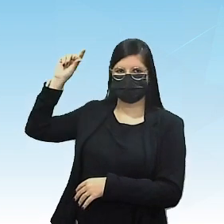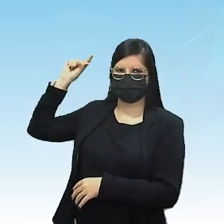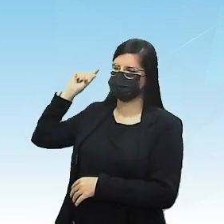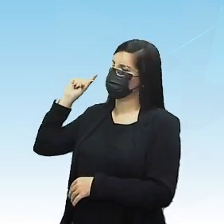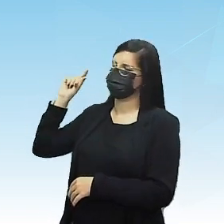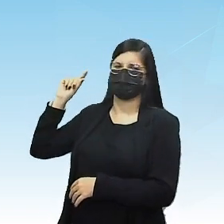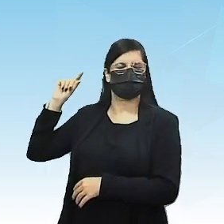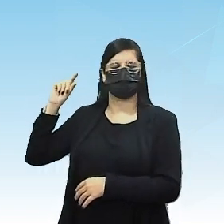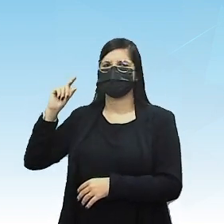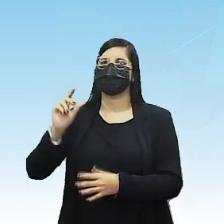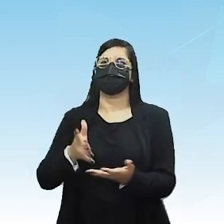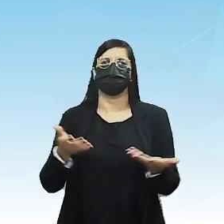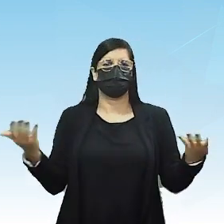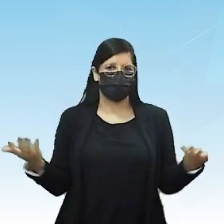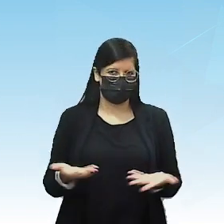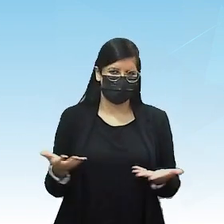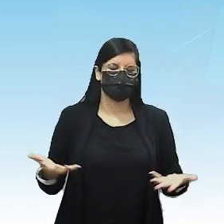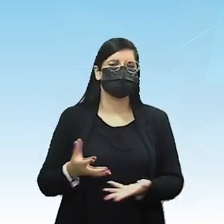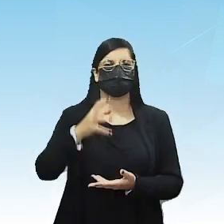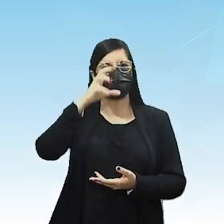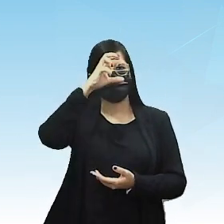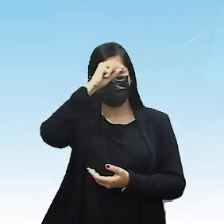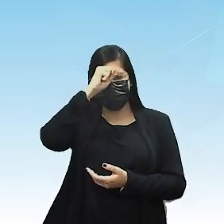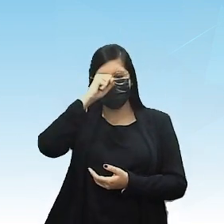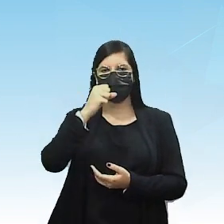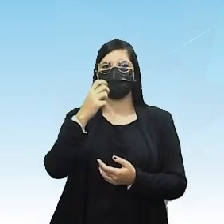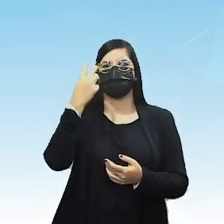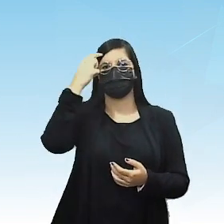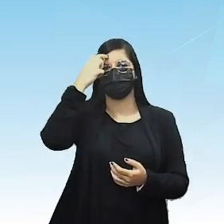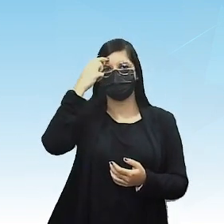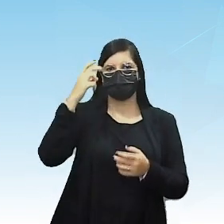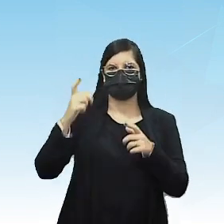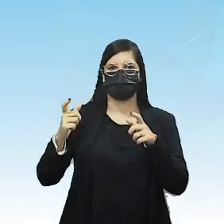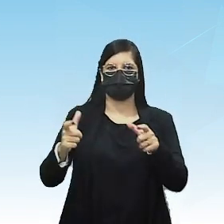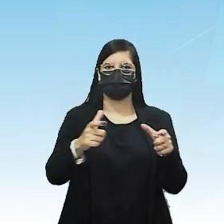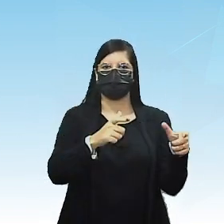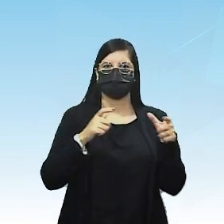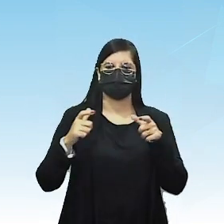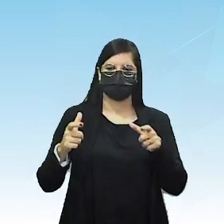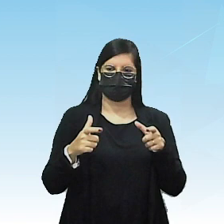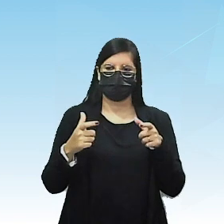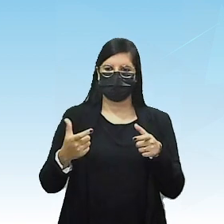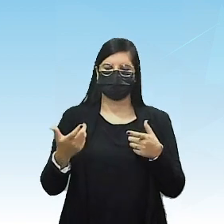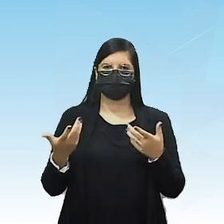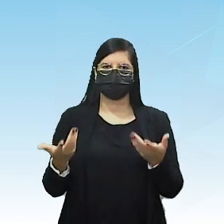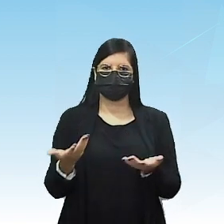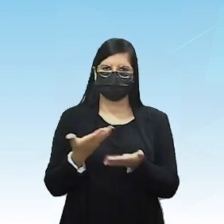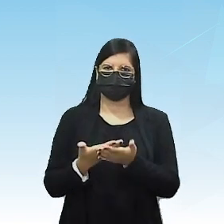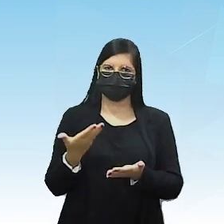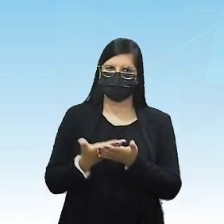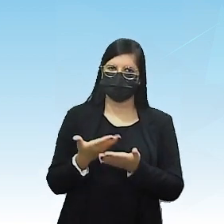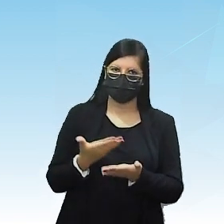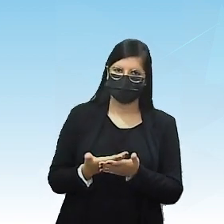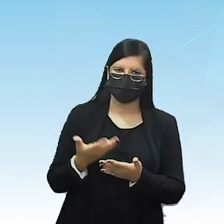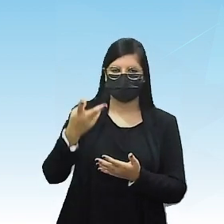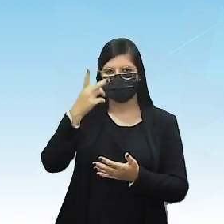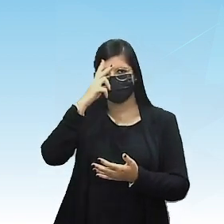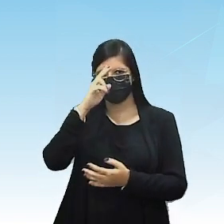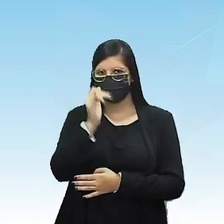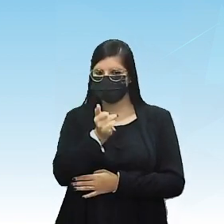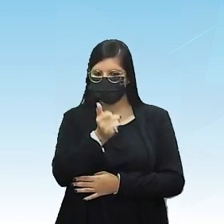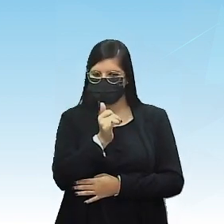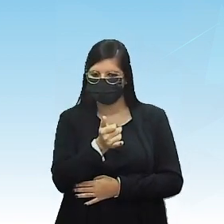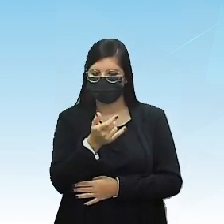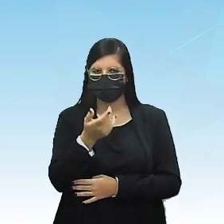não. Então, a gente também pode aprender muito sobre a cultura de uma região, né, estudando também suas lendas e